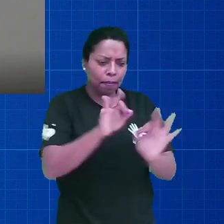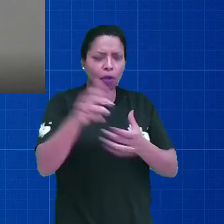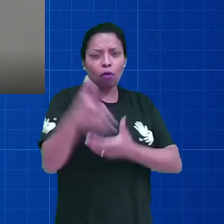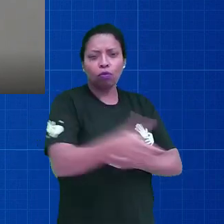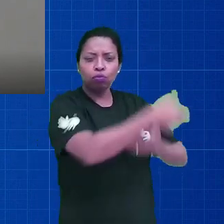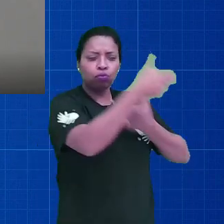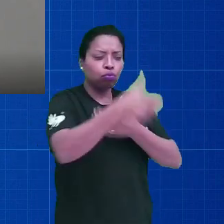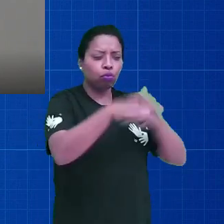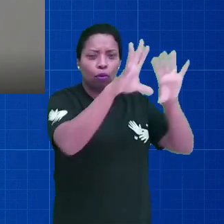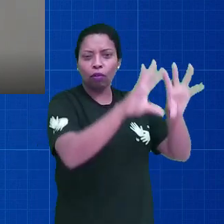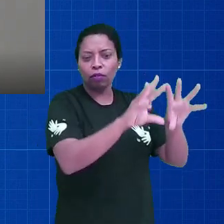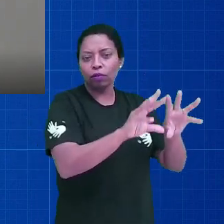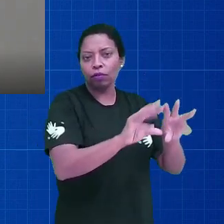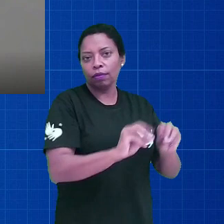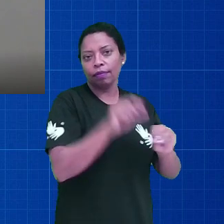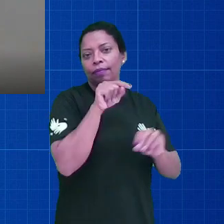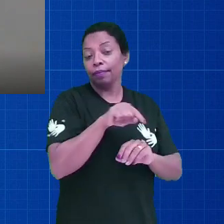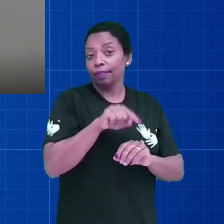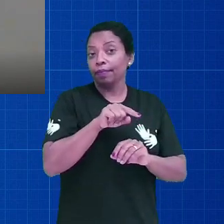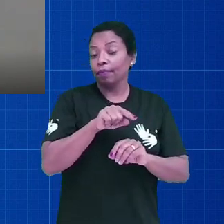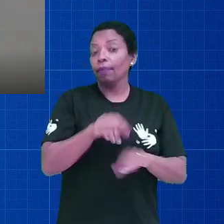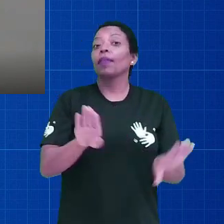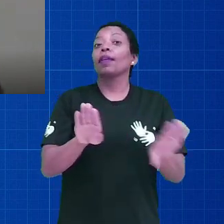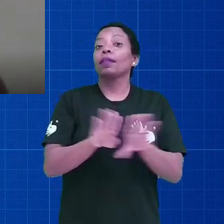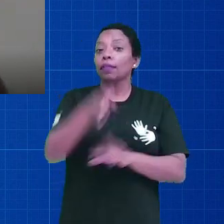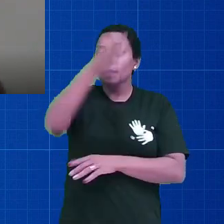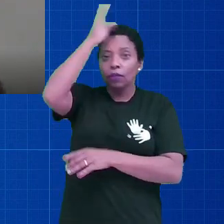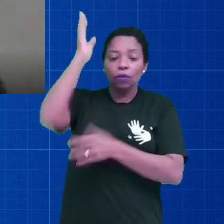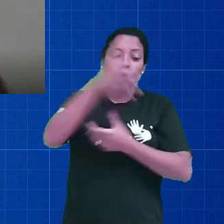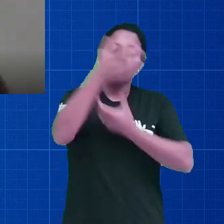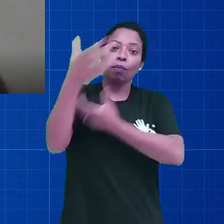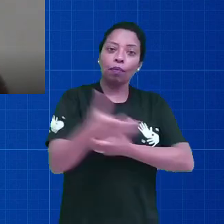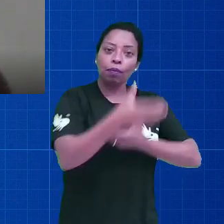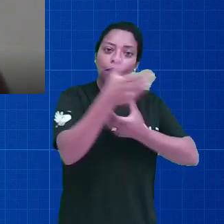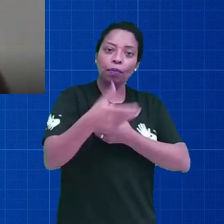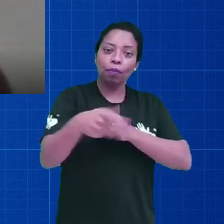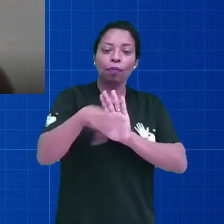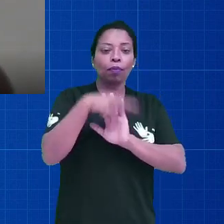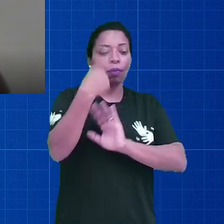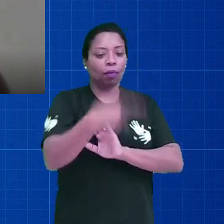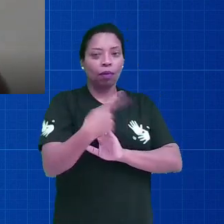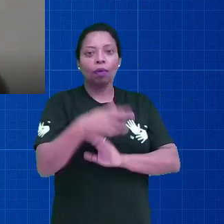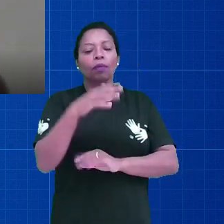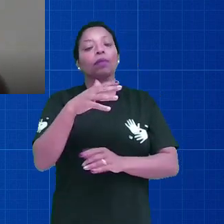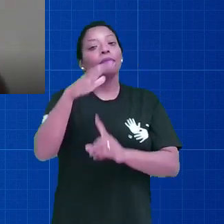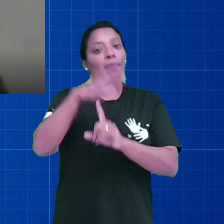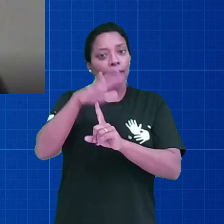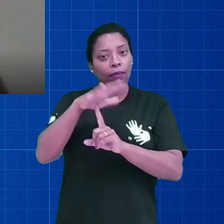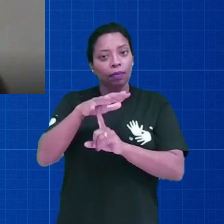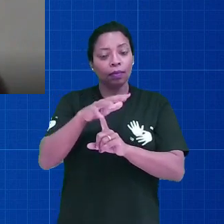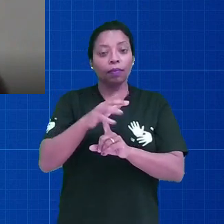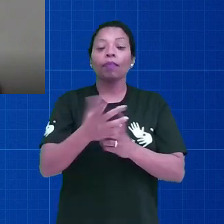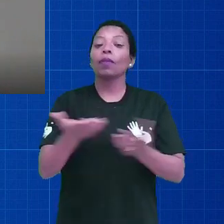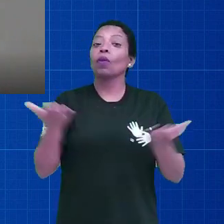combate, né? Depois, o Corpo de Bombeiro, inclusive aqui do Paraná, ele acabou se especializando nesse combate aos